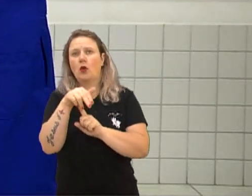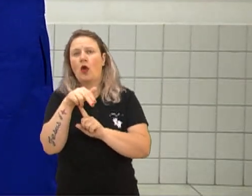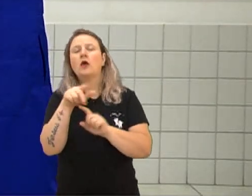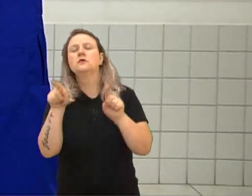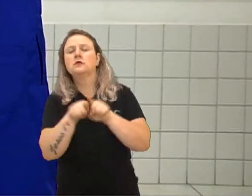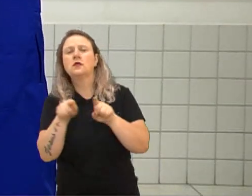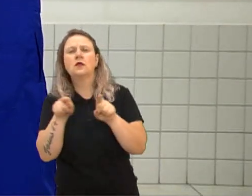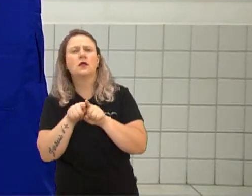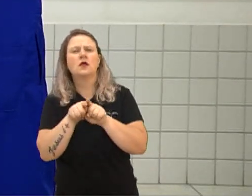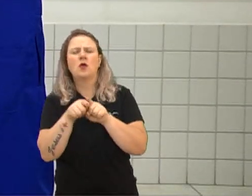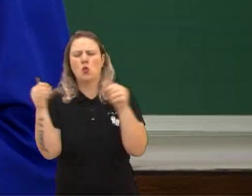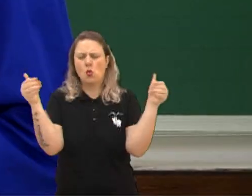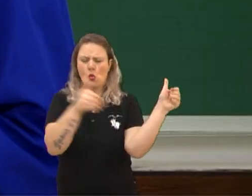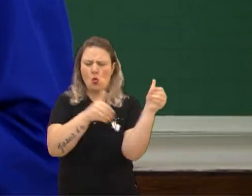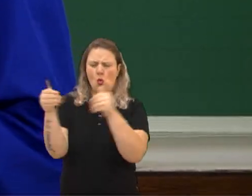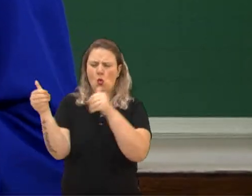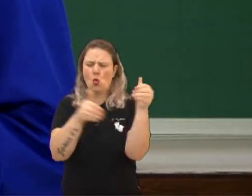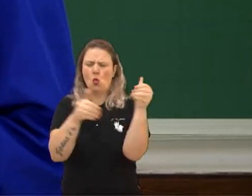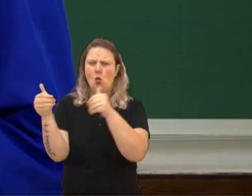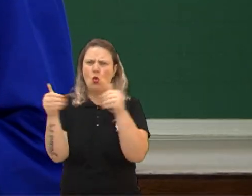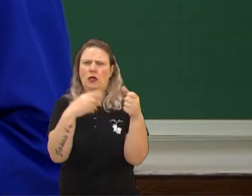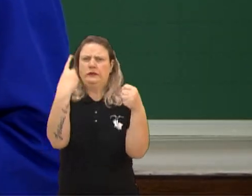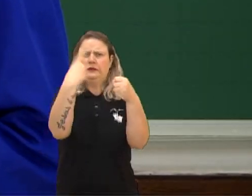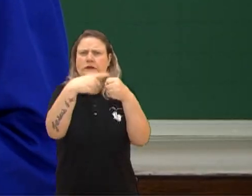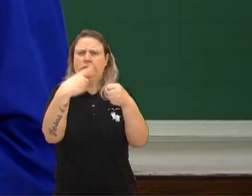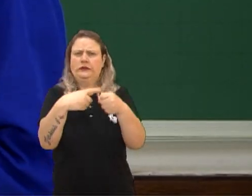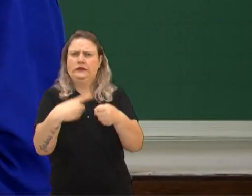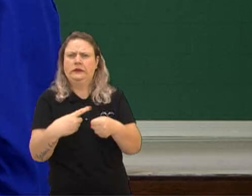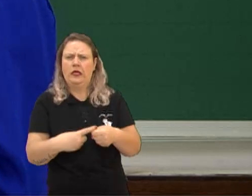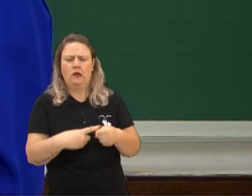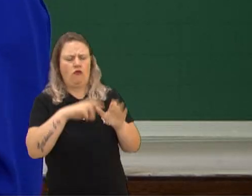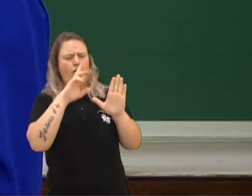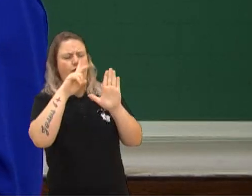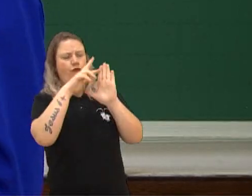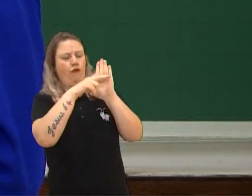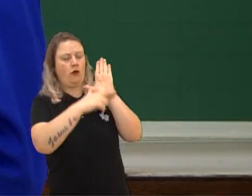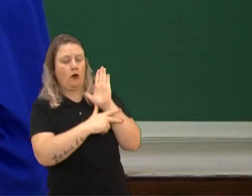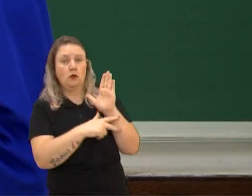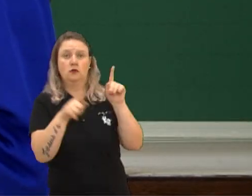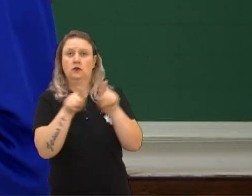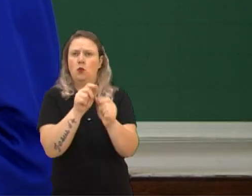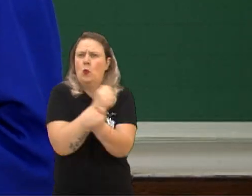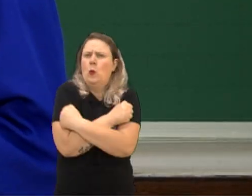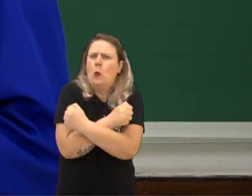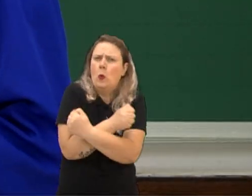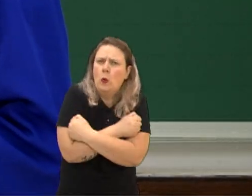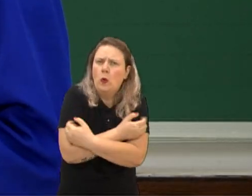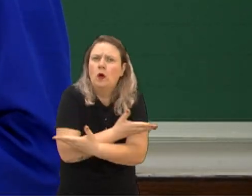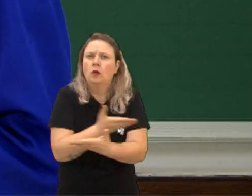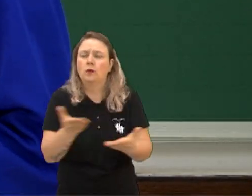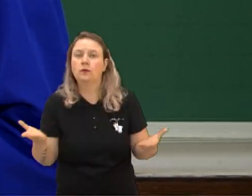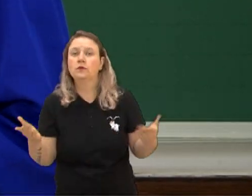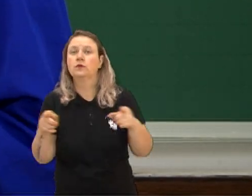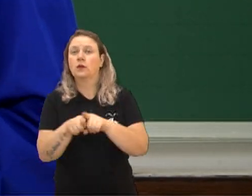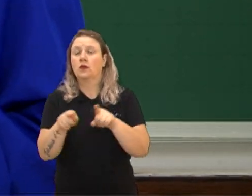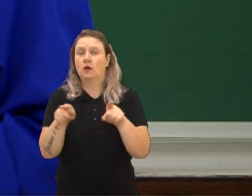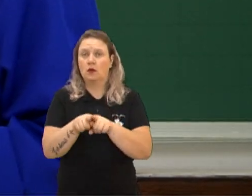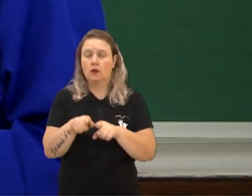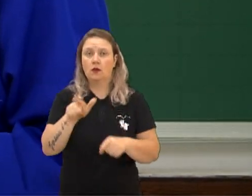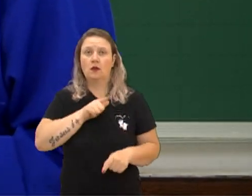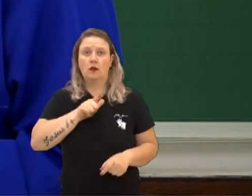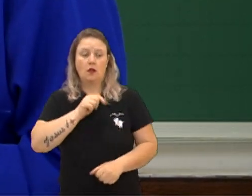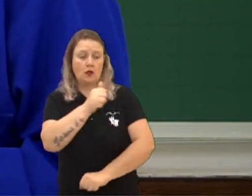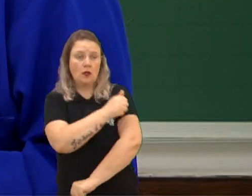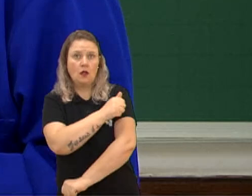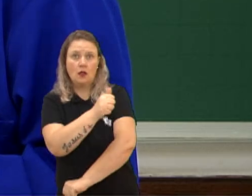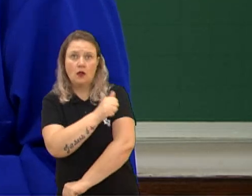a gente. Cruzeiro do Sul, meu abraço para vocês, Cruzeiro do Sul. Que mais? Nós temos muitos alunos